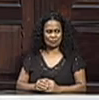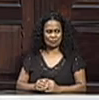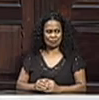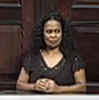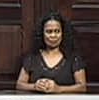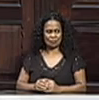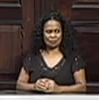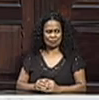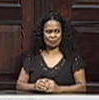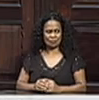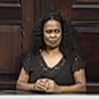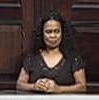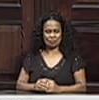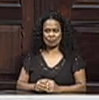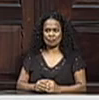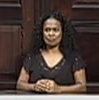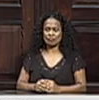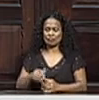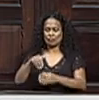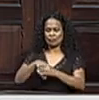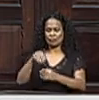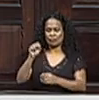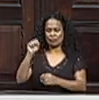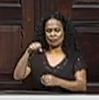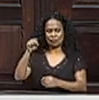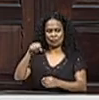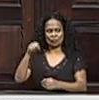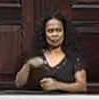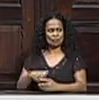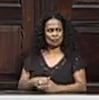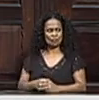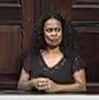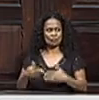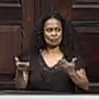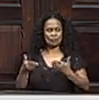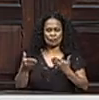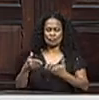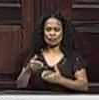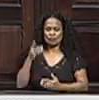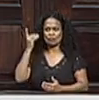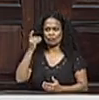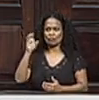Parecer favorável. Pela Comissão de Educação, deputado Conte Bittencourt.